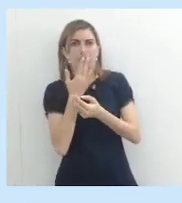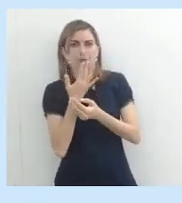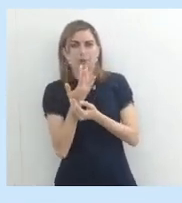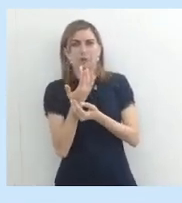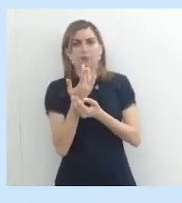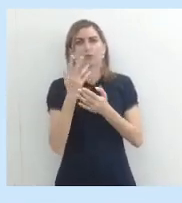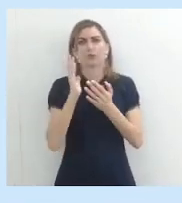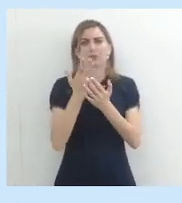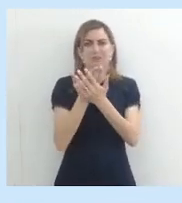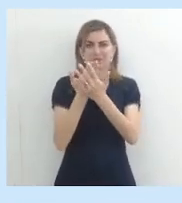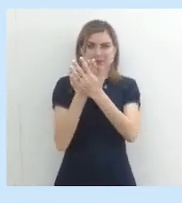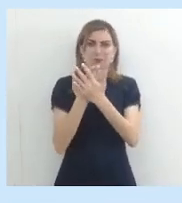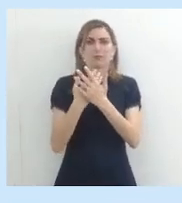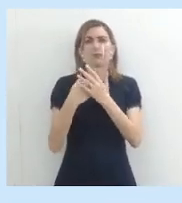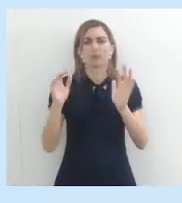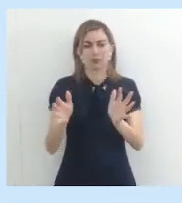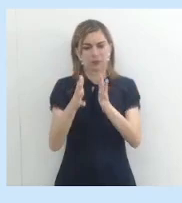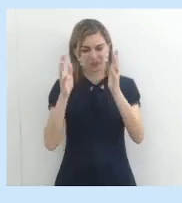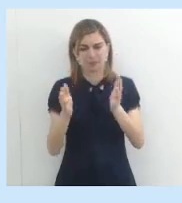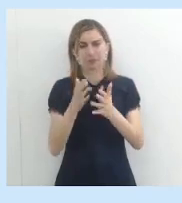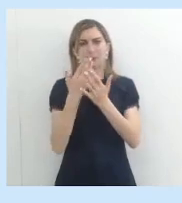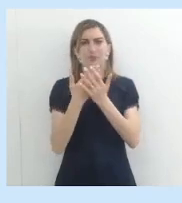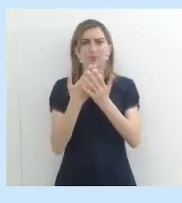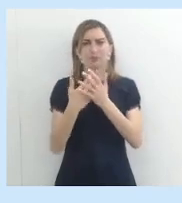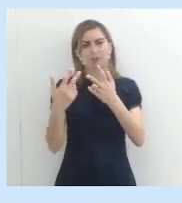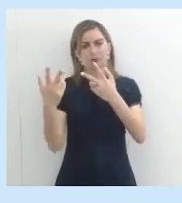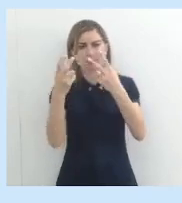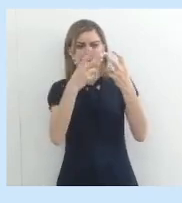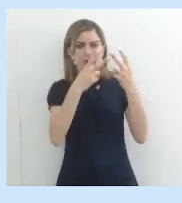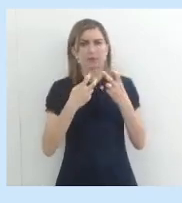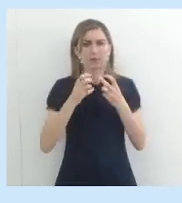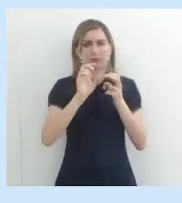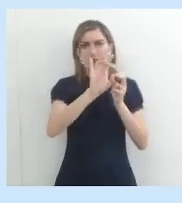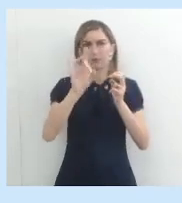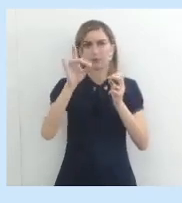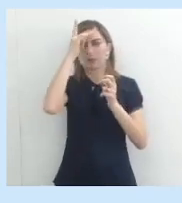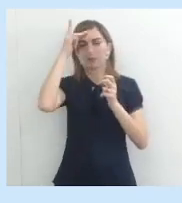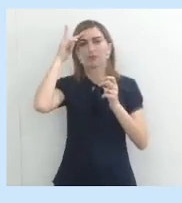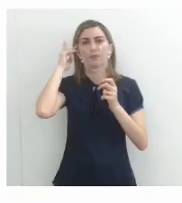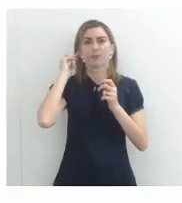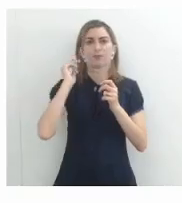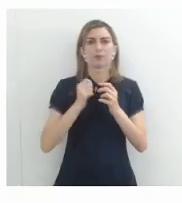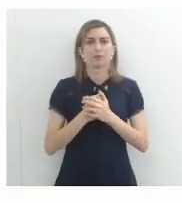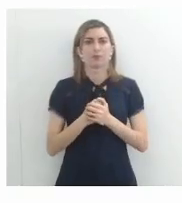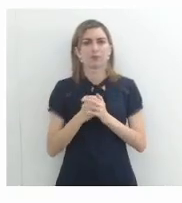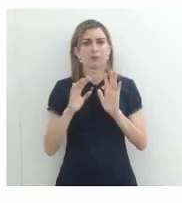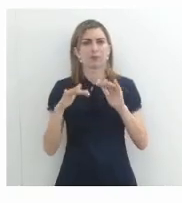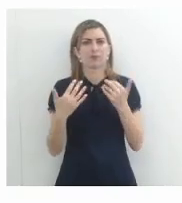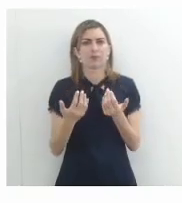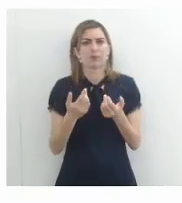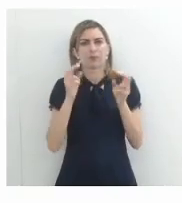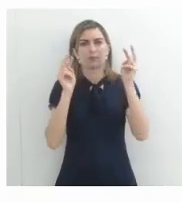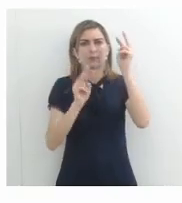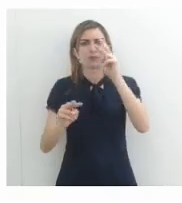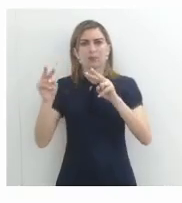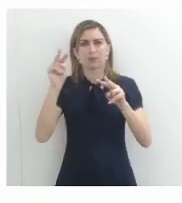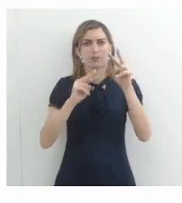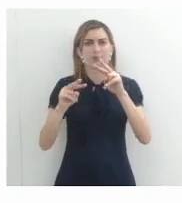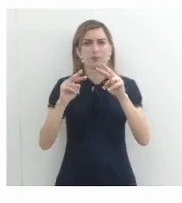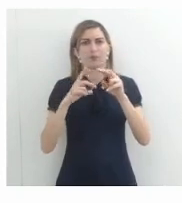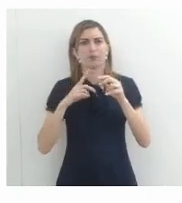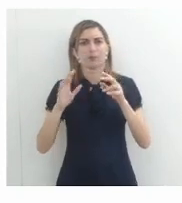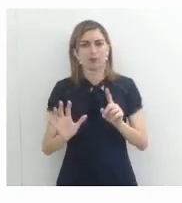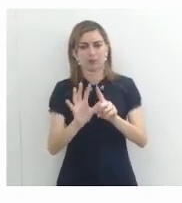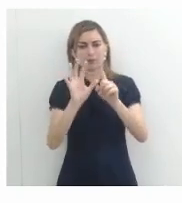aulas, ela vai influenciar muito, né, na percepção de cada pessoa. Então, os elementos visuais influenciam